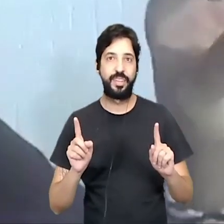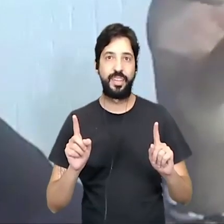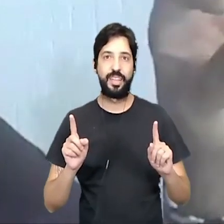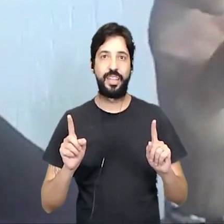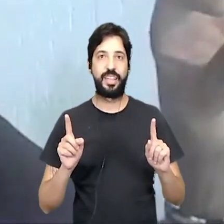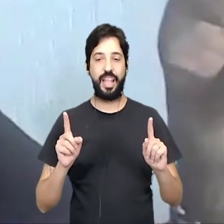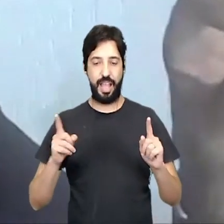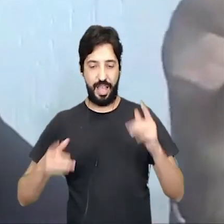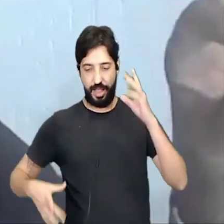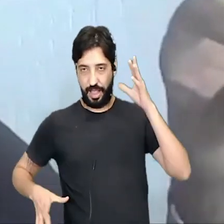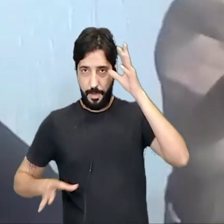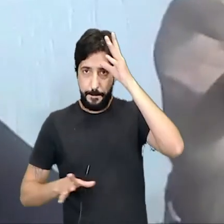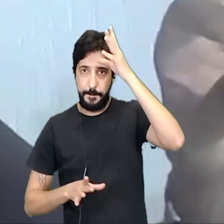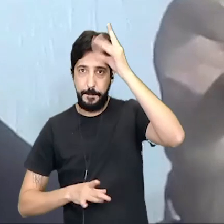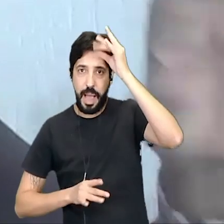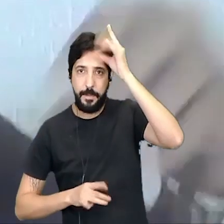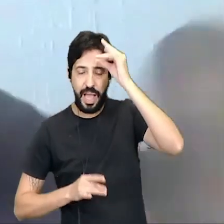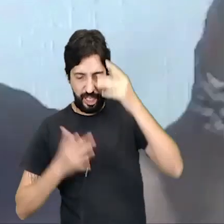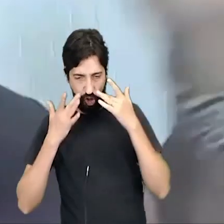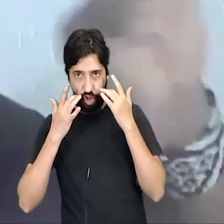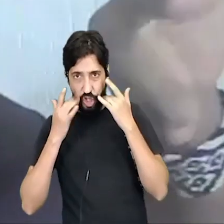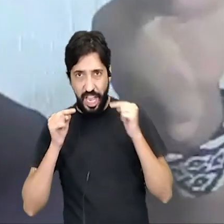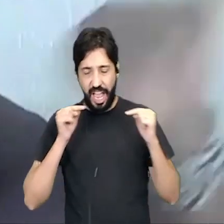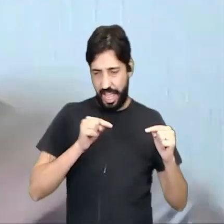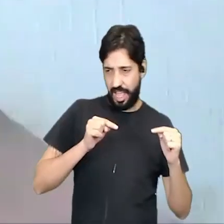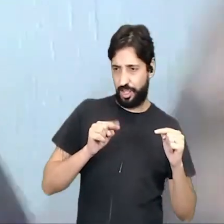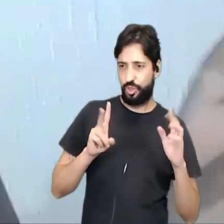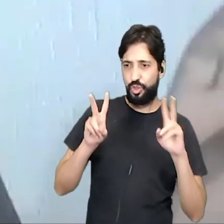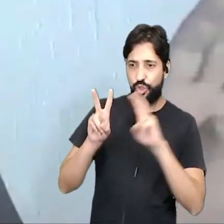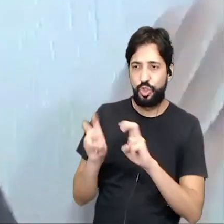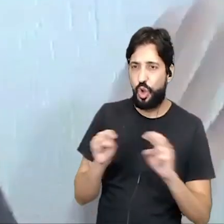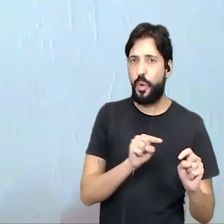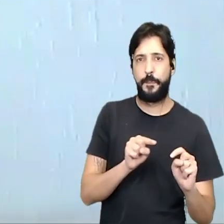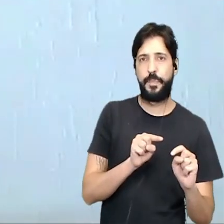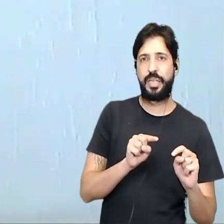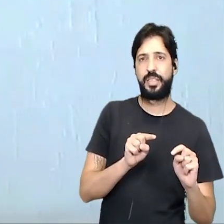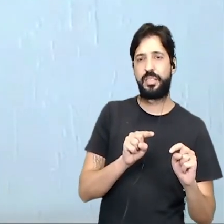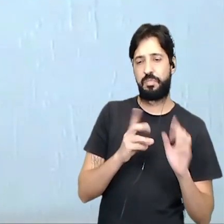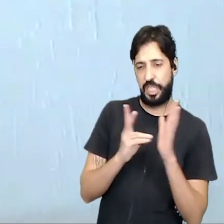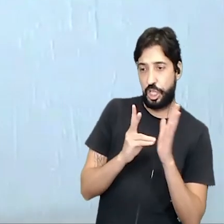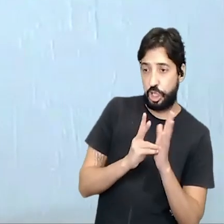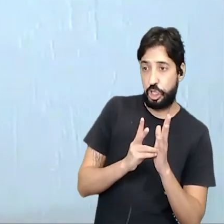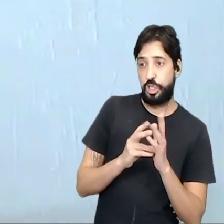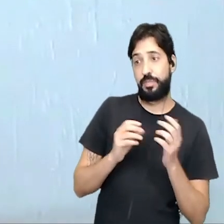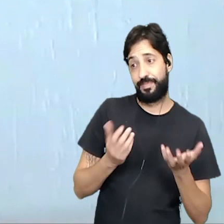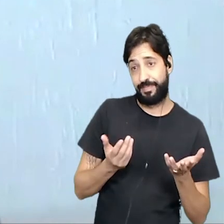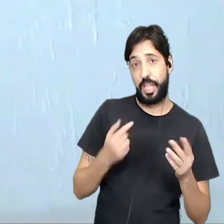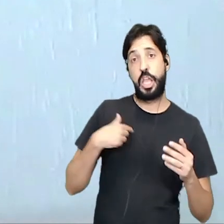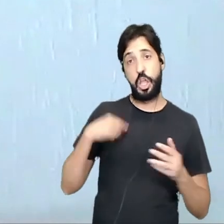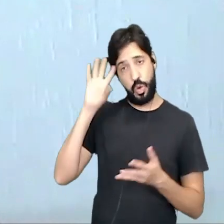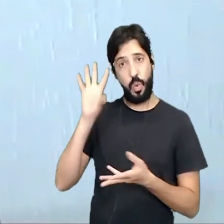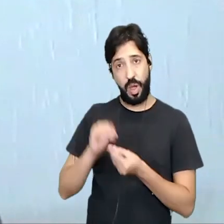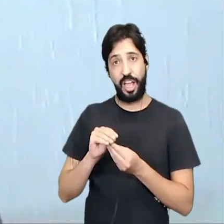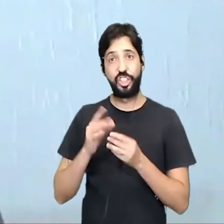alguém faz com o seu código. Ele pode estar fazendo uma manobra que não tem nada a ver com essa ideia de teatro. E, para